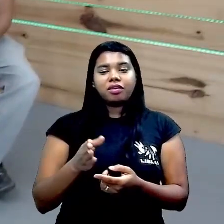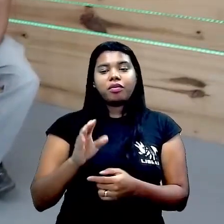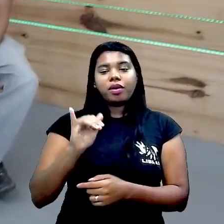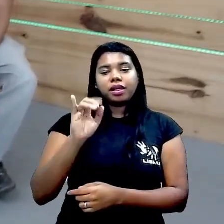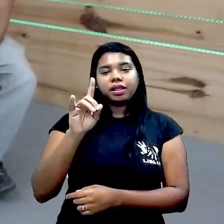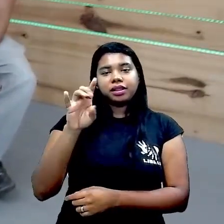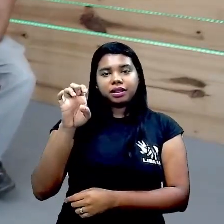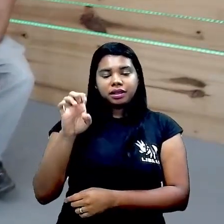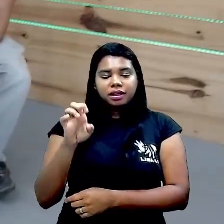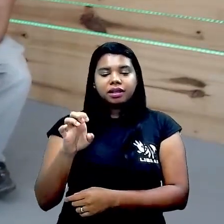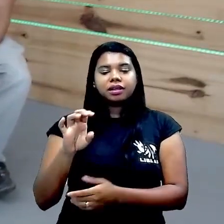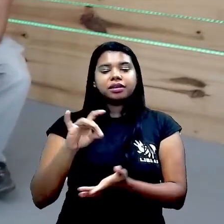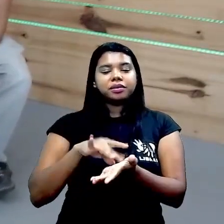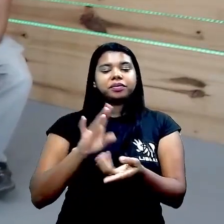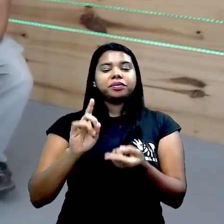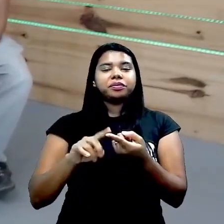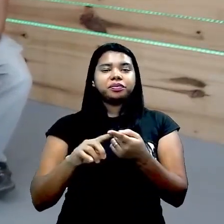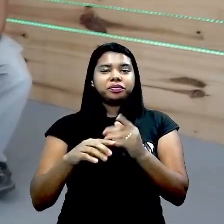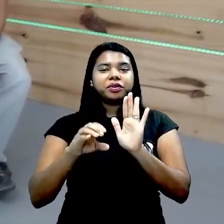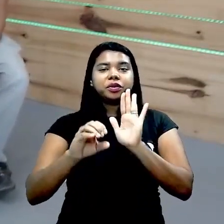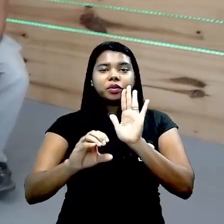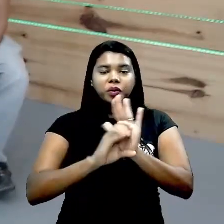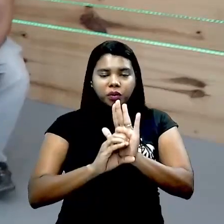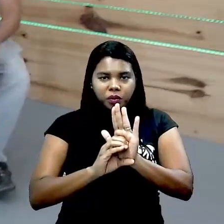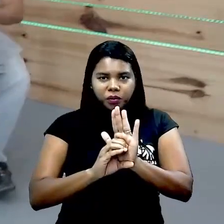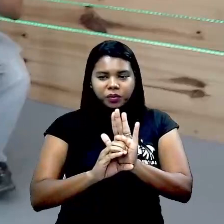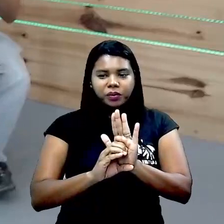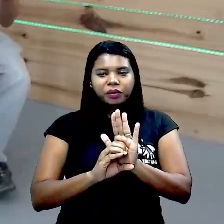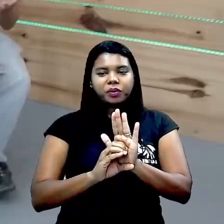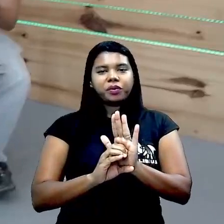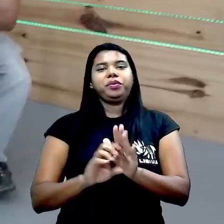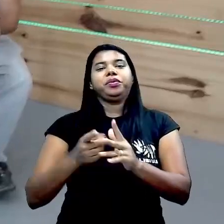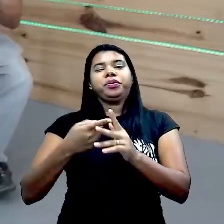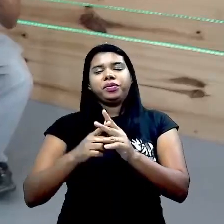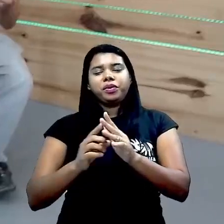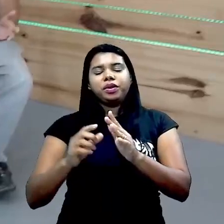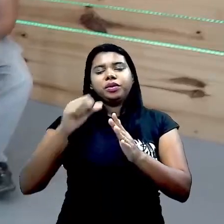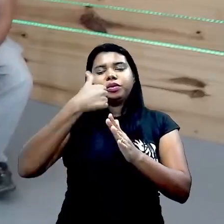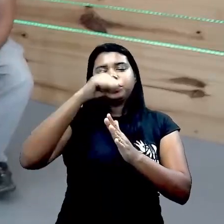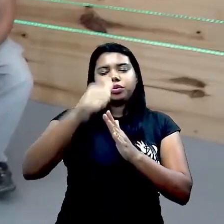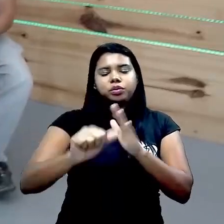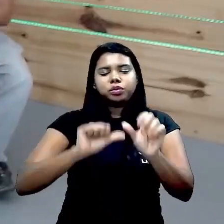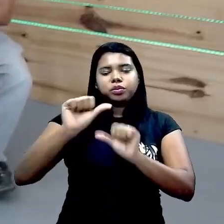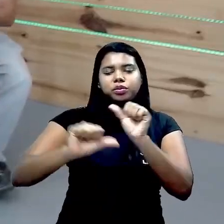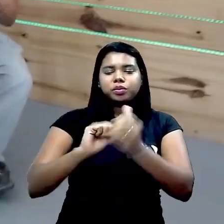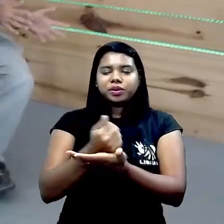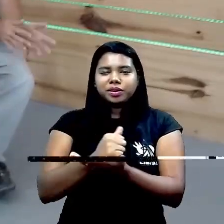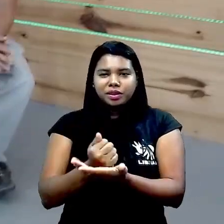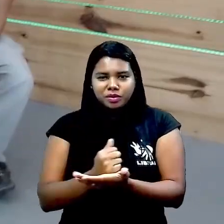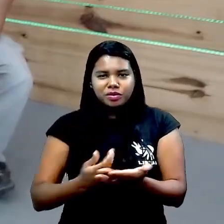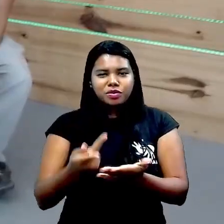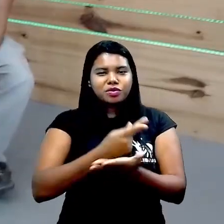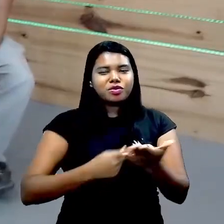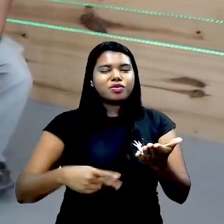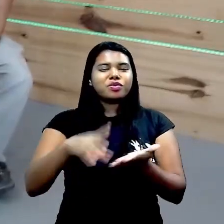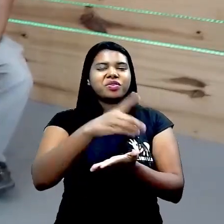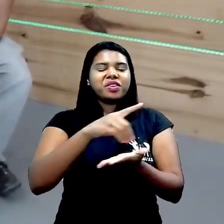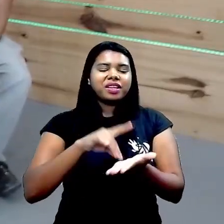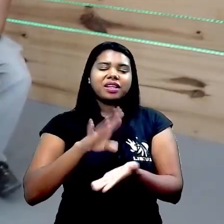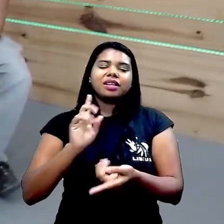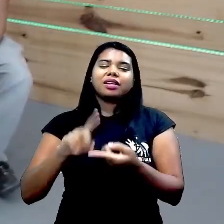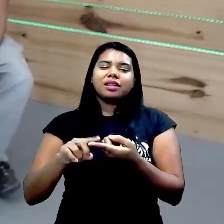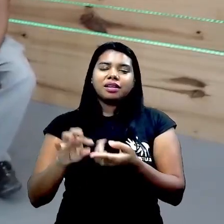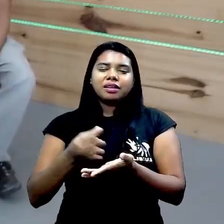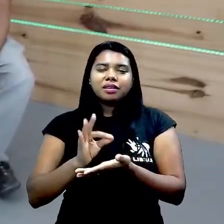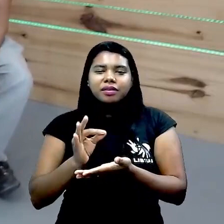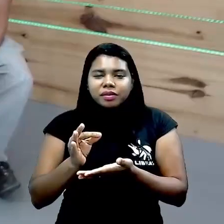poder se comunicar. Você vai editar o seu código em um ambiente e configurar toda a ambientação do jogo, a parte gráfica, na engine. Então, a gente vai dar um